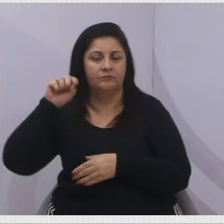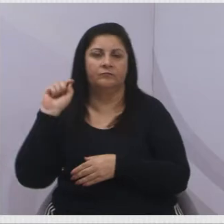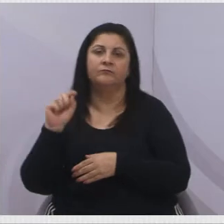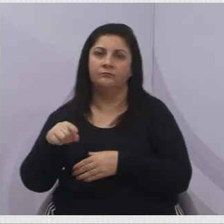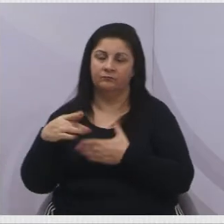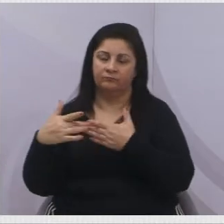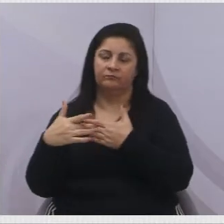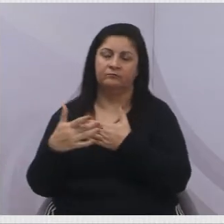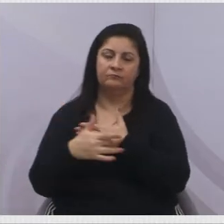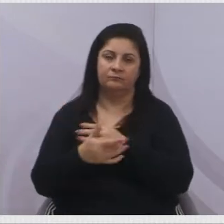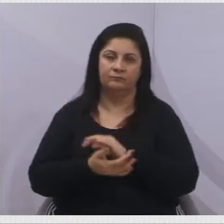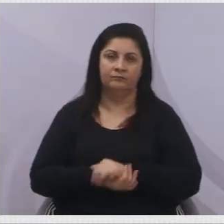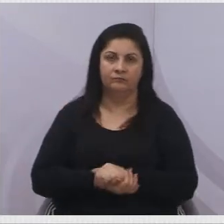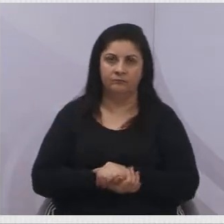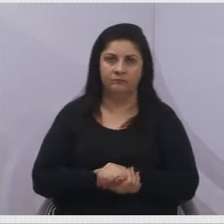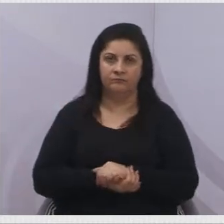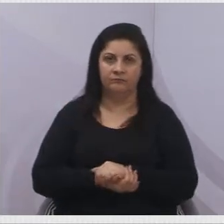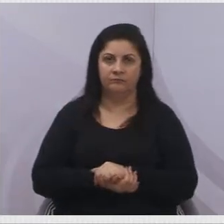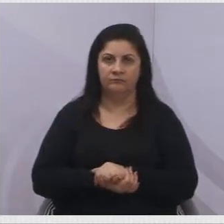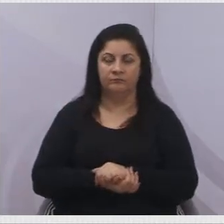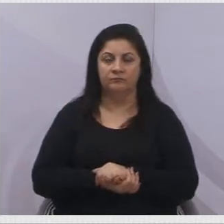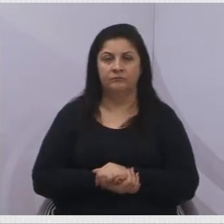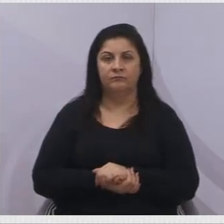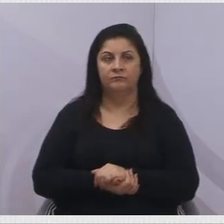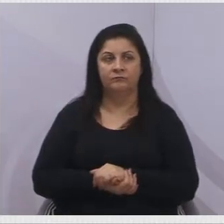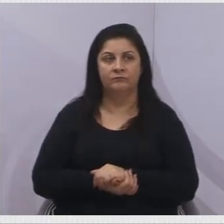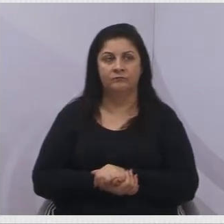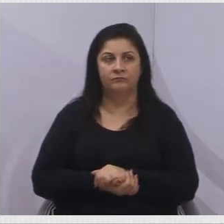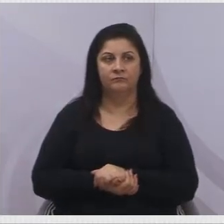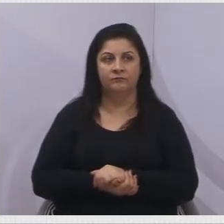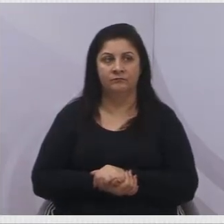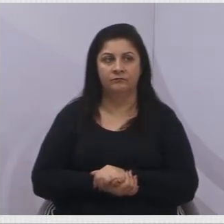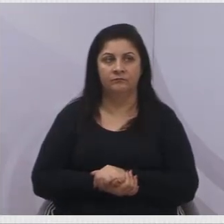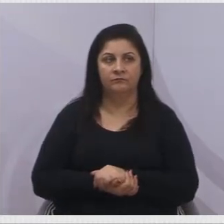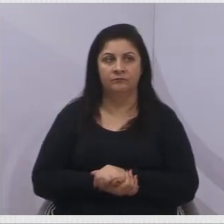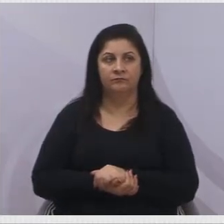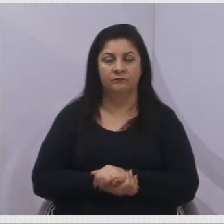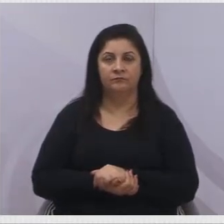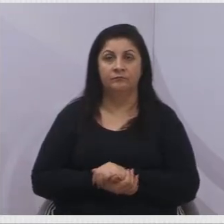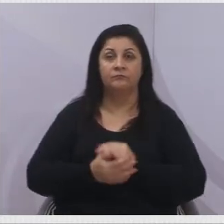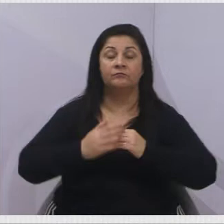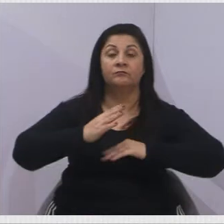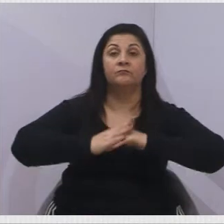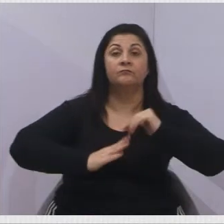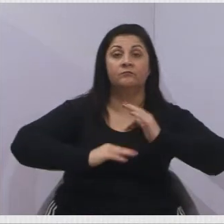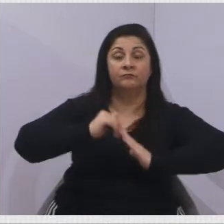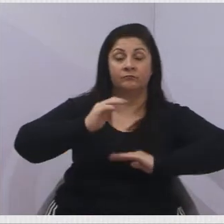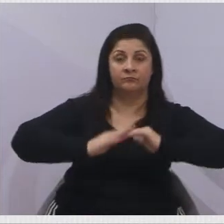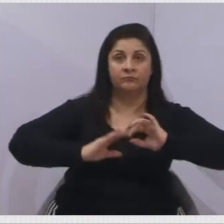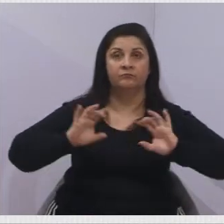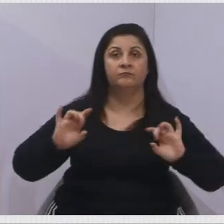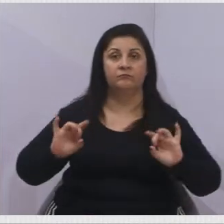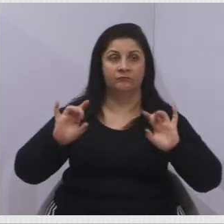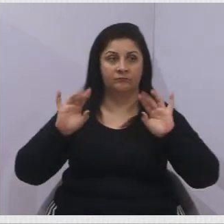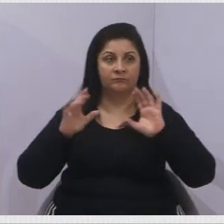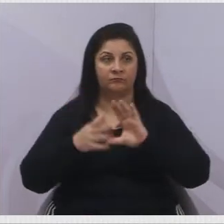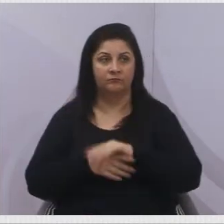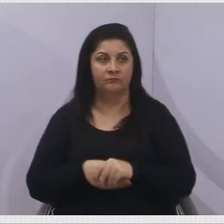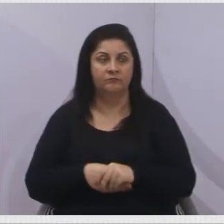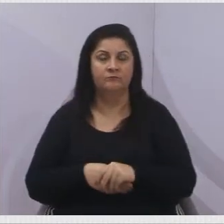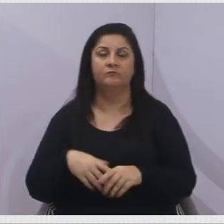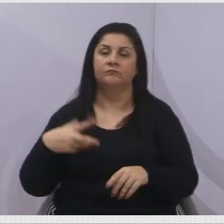39.821 em 2021. Com relação aos procedimentos especializados, que são